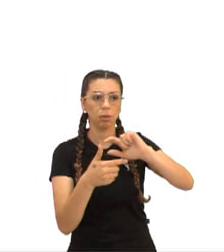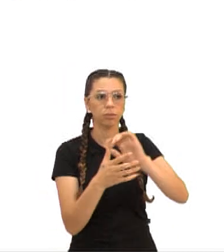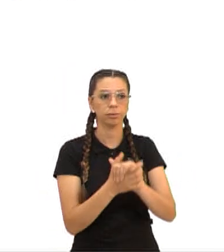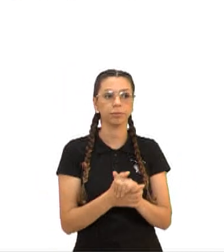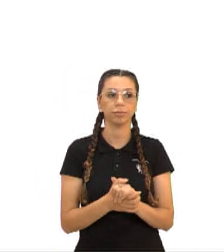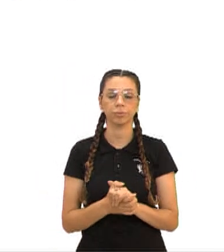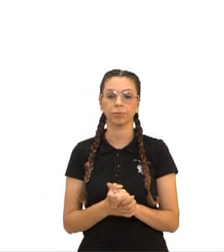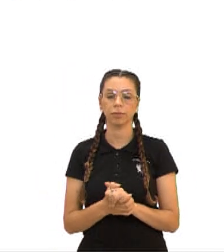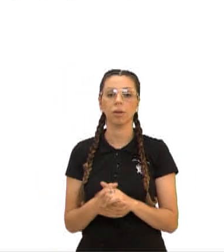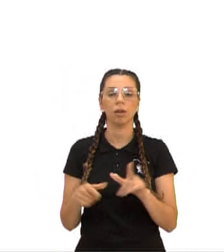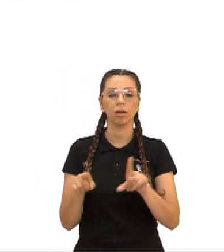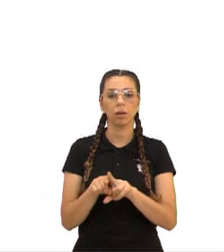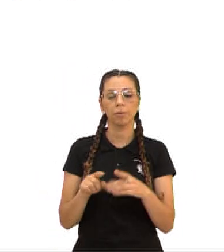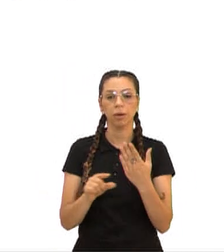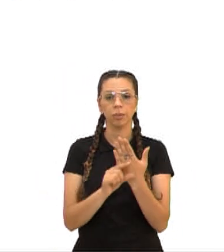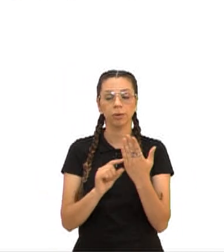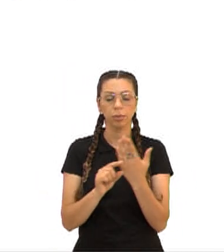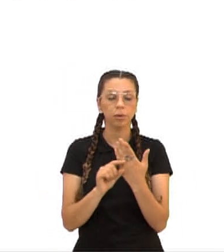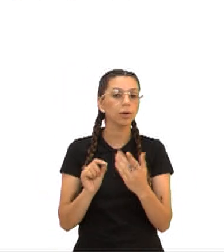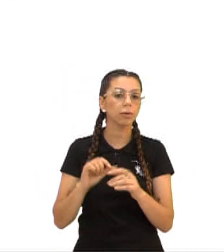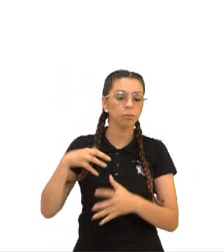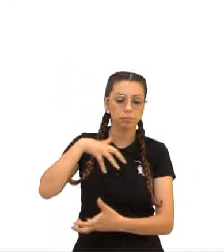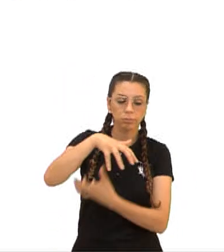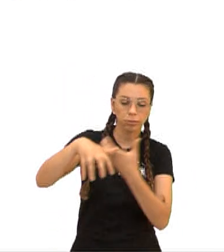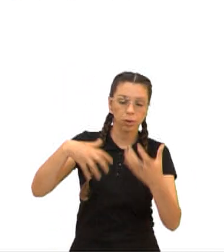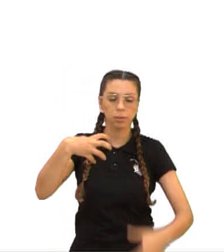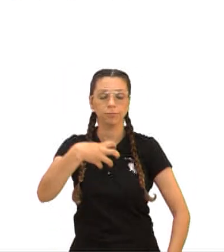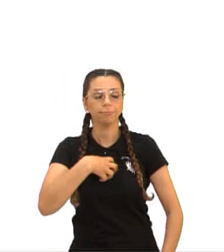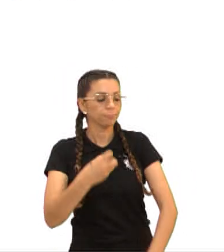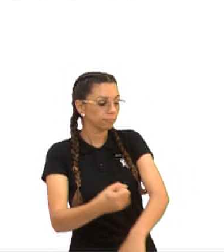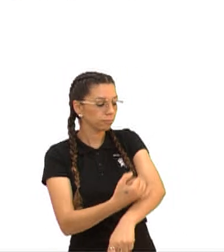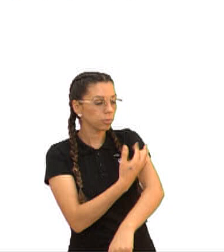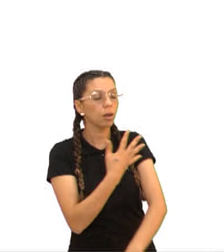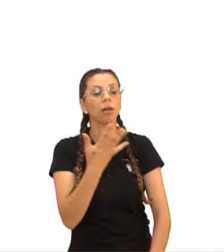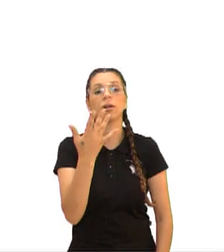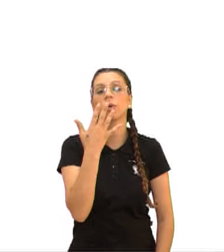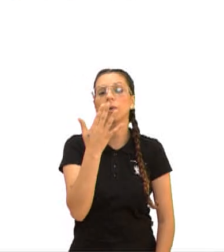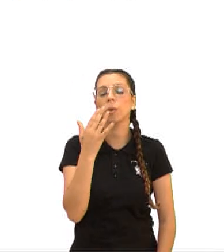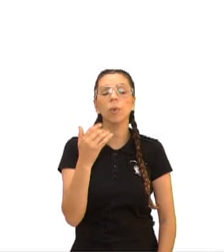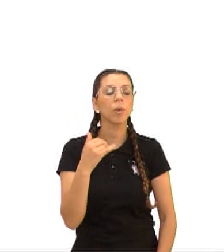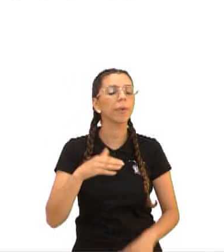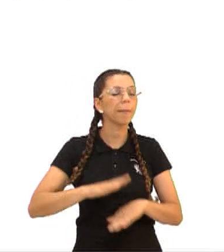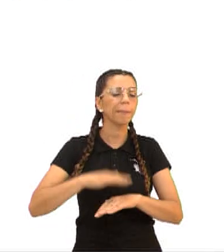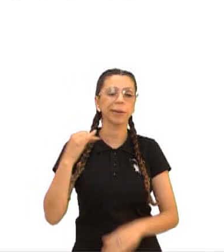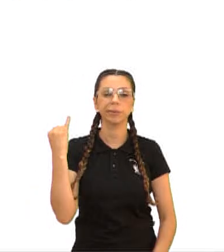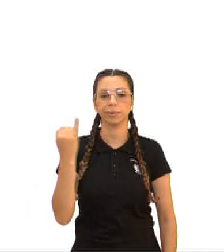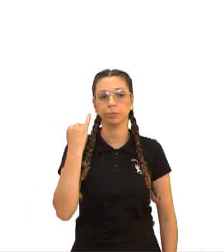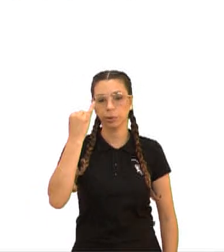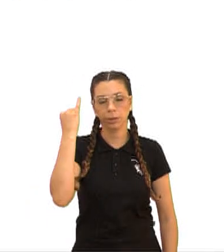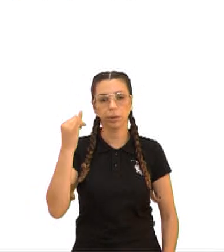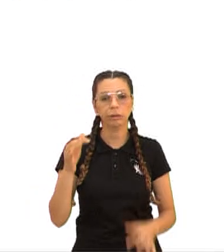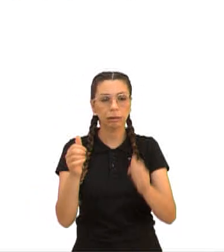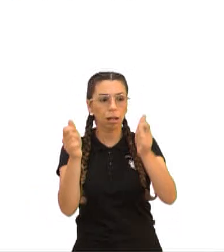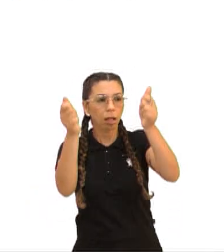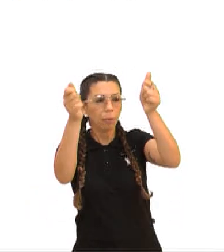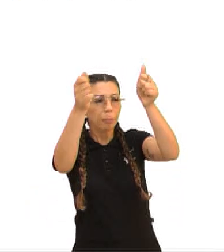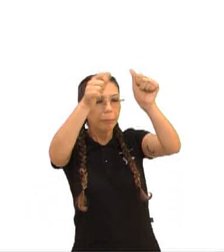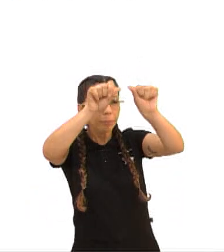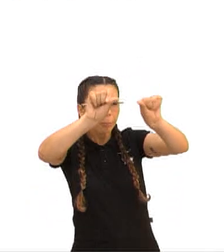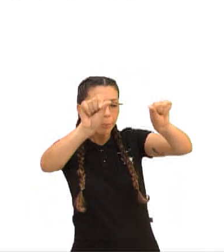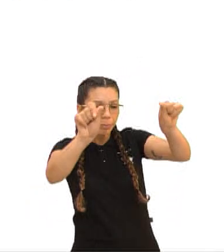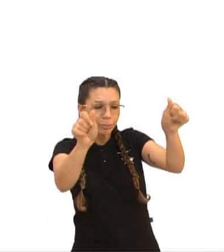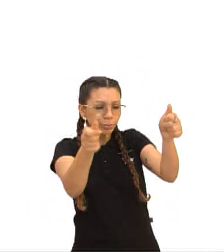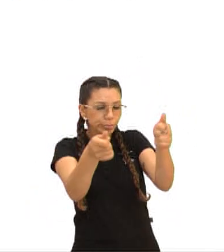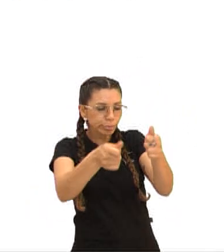Delacroix, revolucionário, para ele era o sentimento e a cor mais importante que o traço. Né? Então a gente está falando neoclássico, a gente